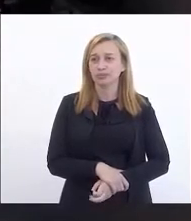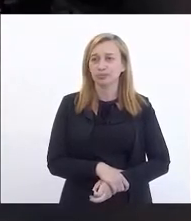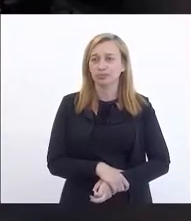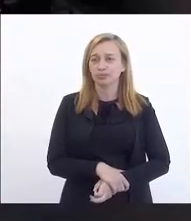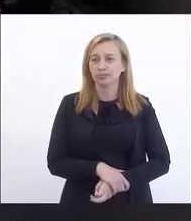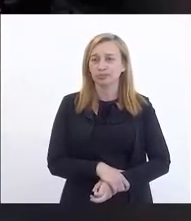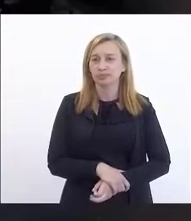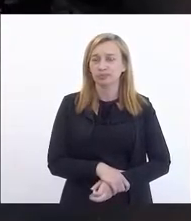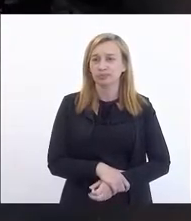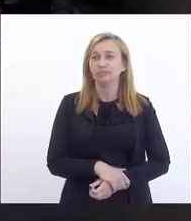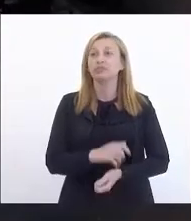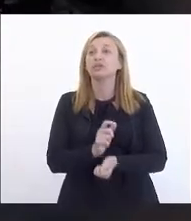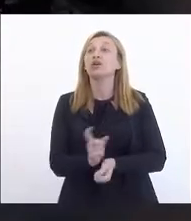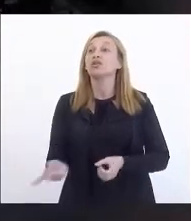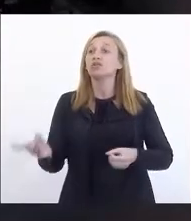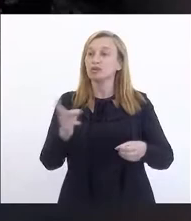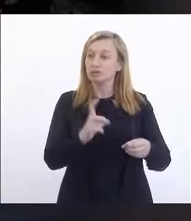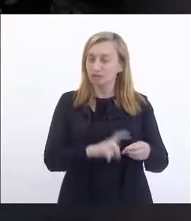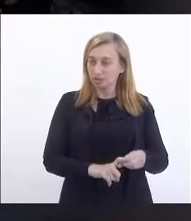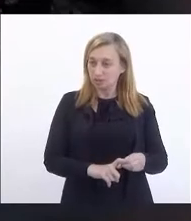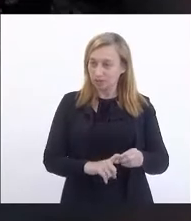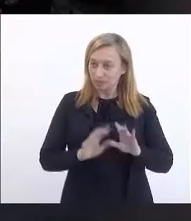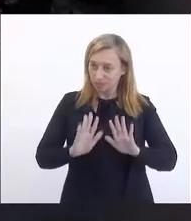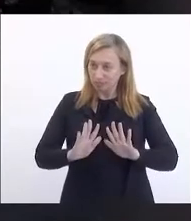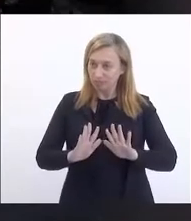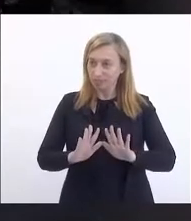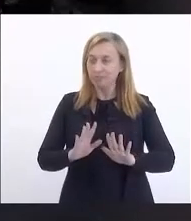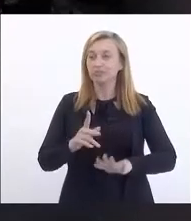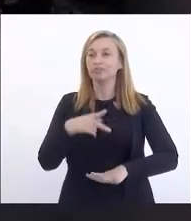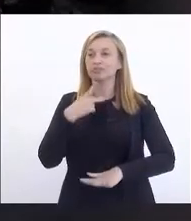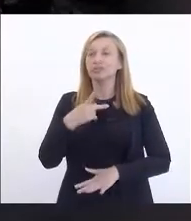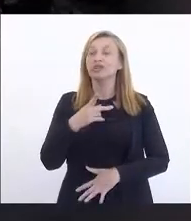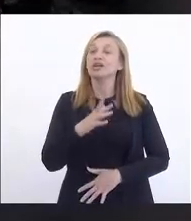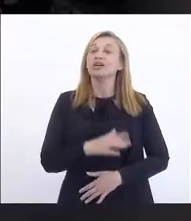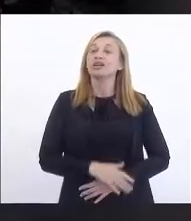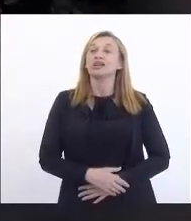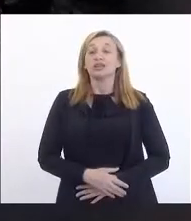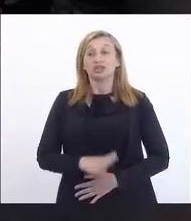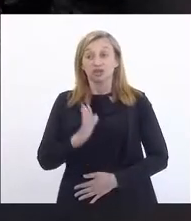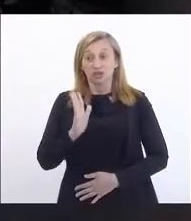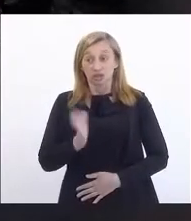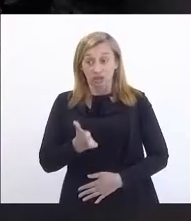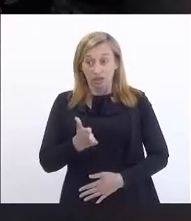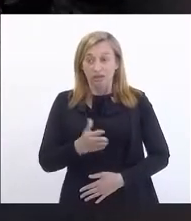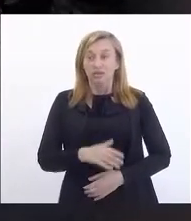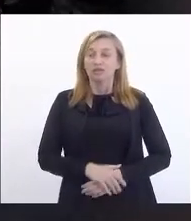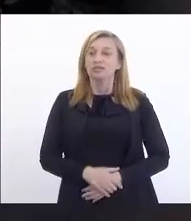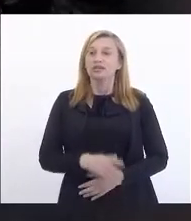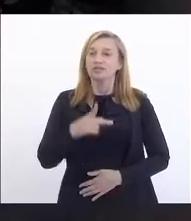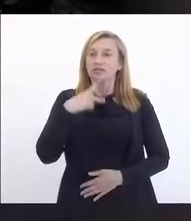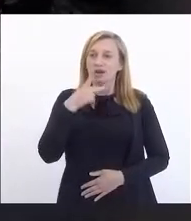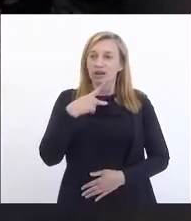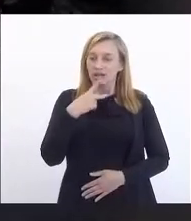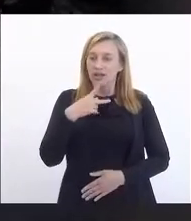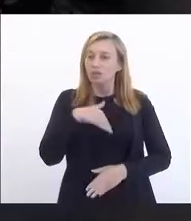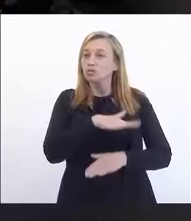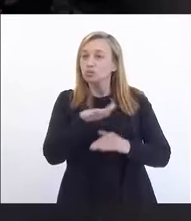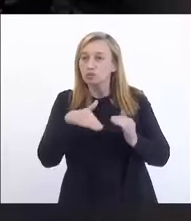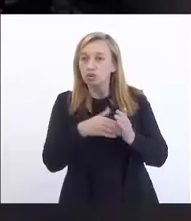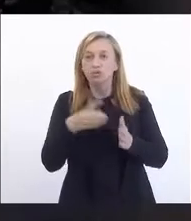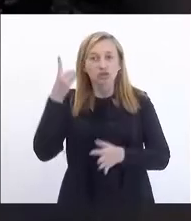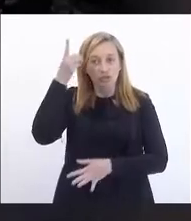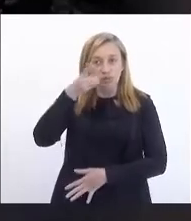Bom, vamos tentar. Já saldei as senhoras e os senhores